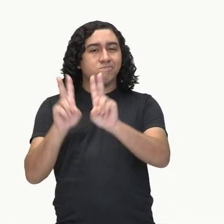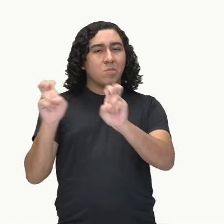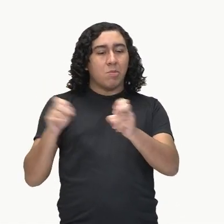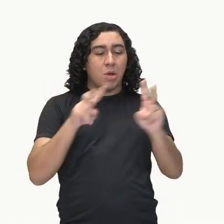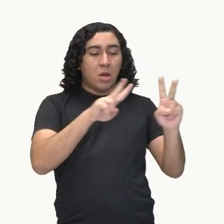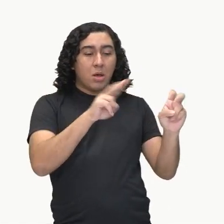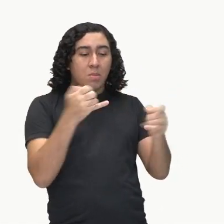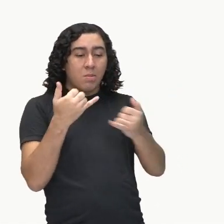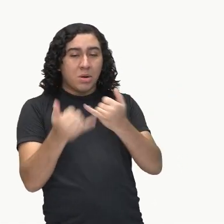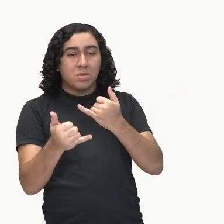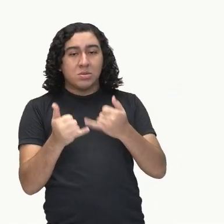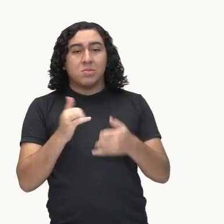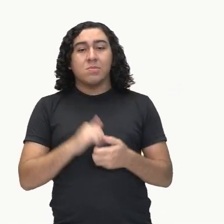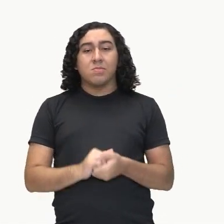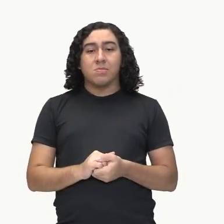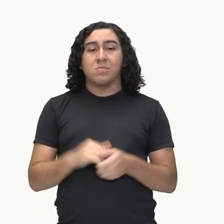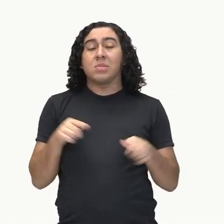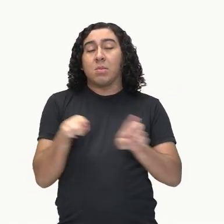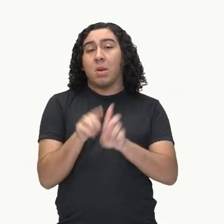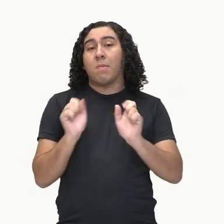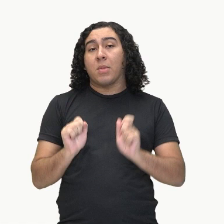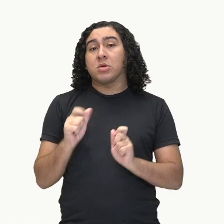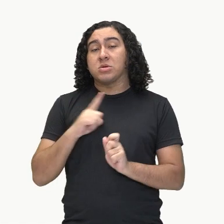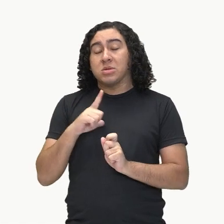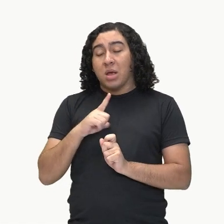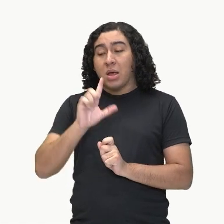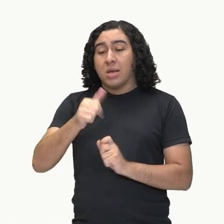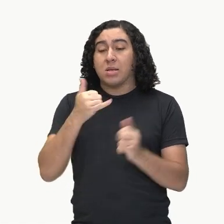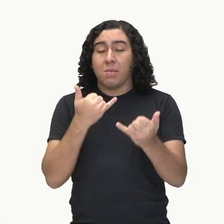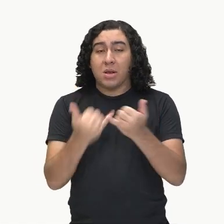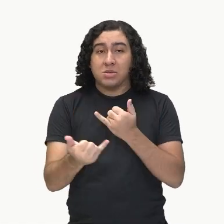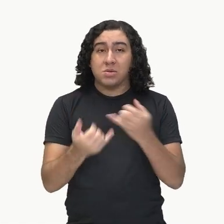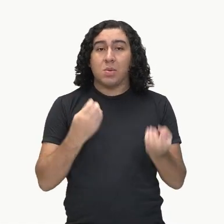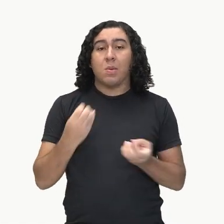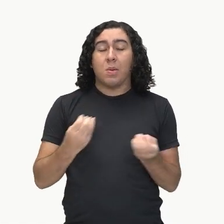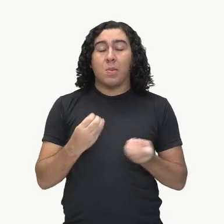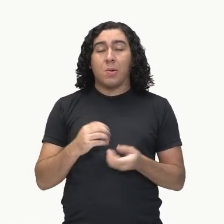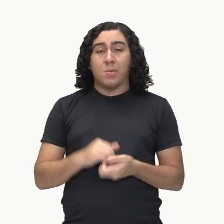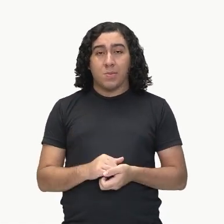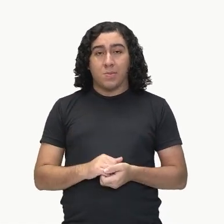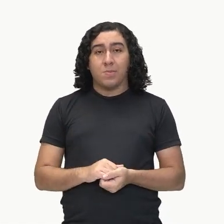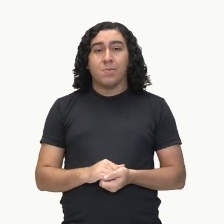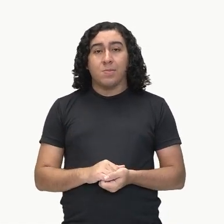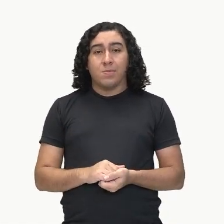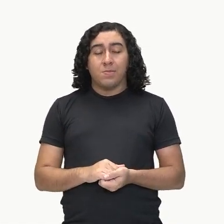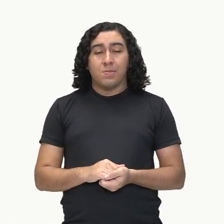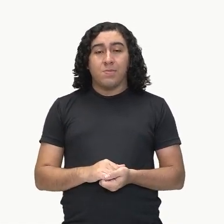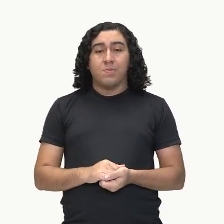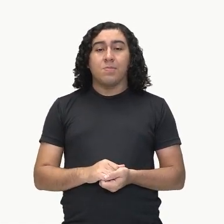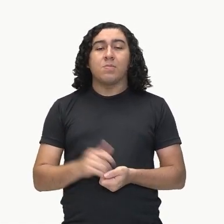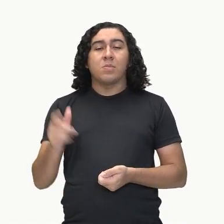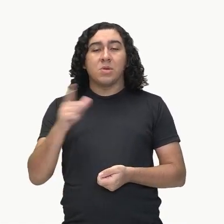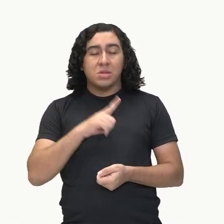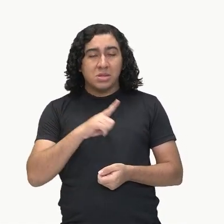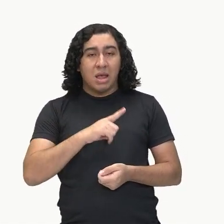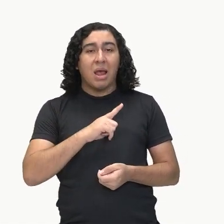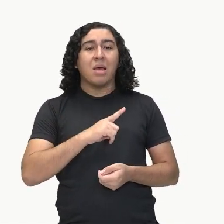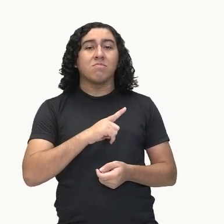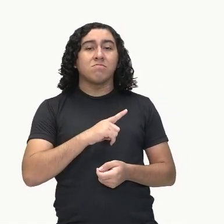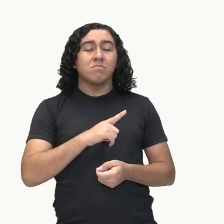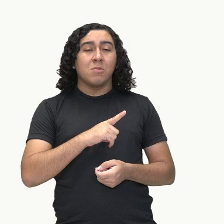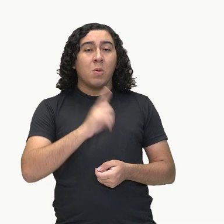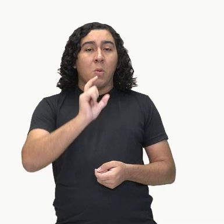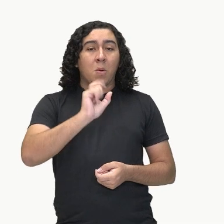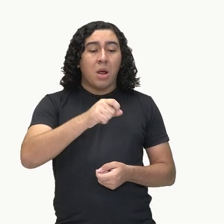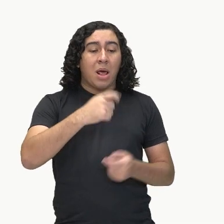E polinômios podem ter termos semelhantes, que são aqueles que têm as mesmas variáveis com os